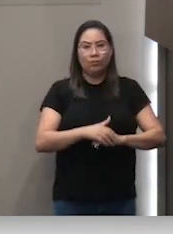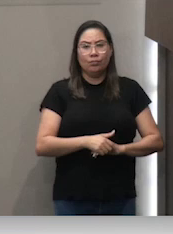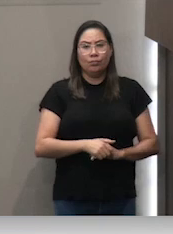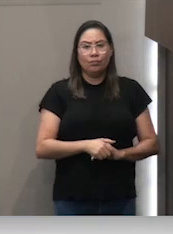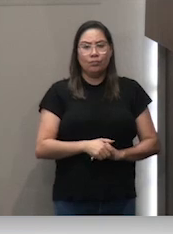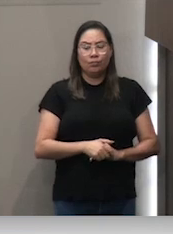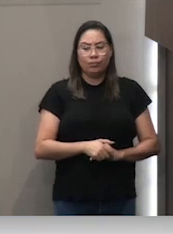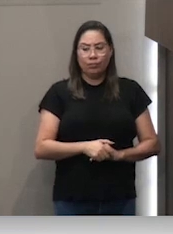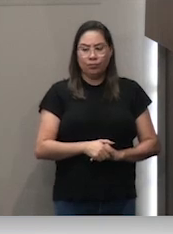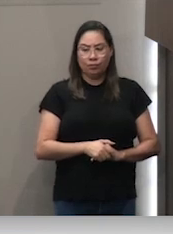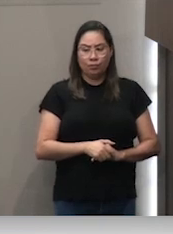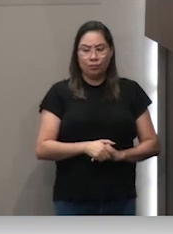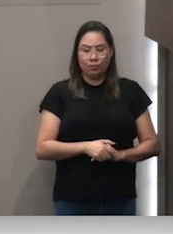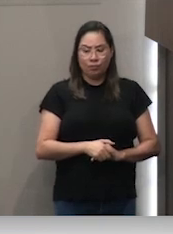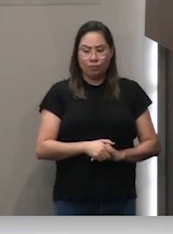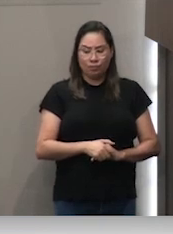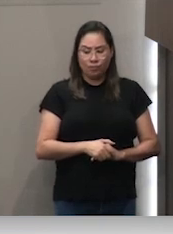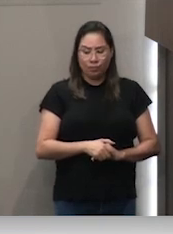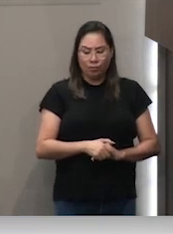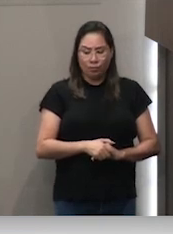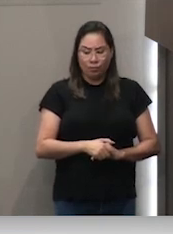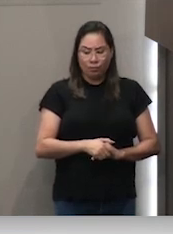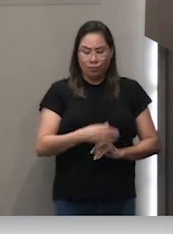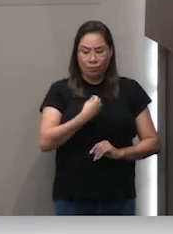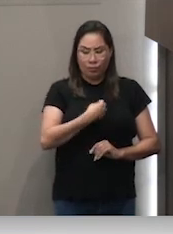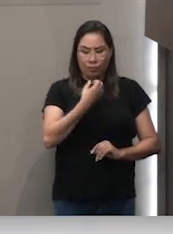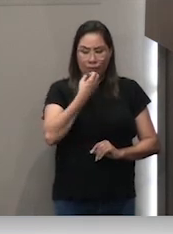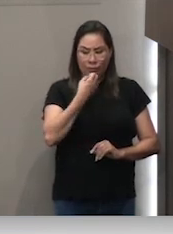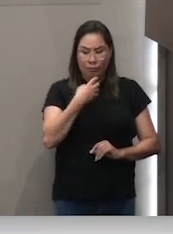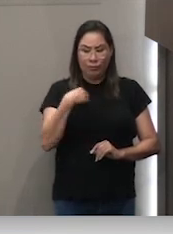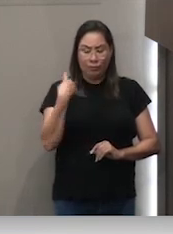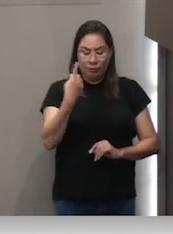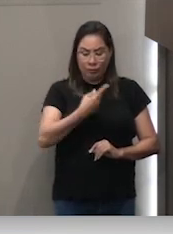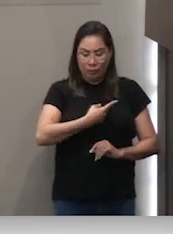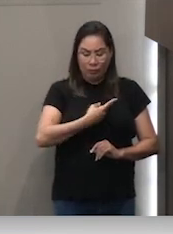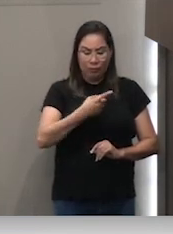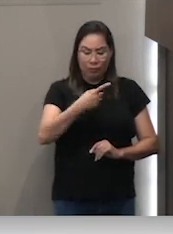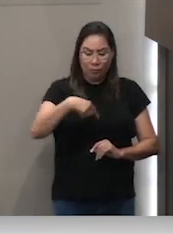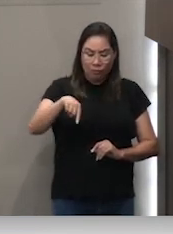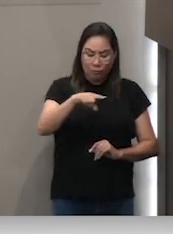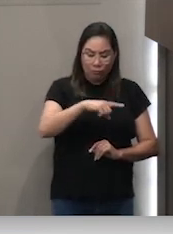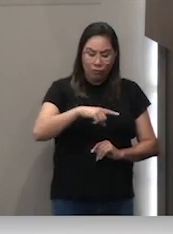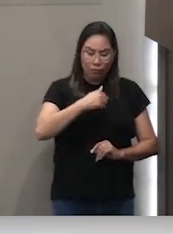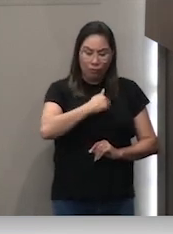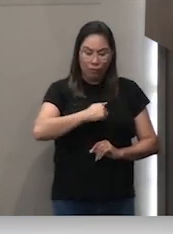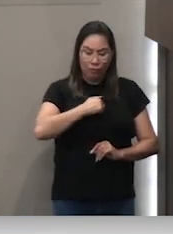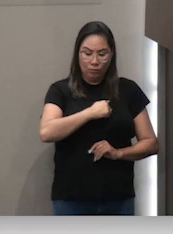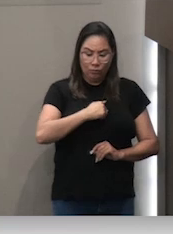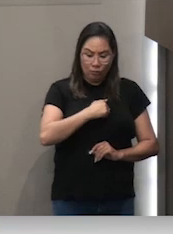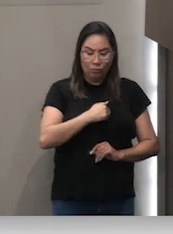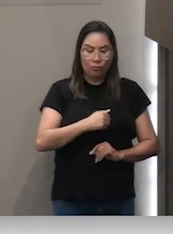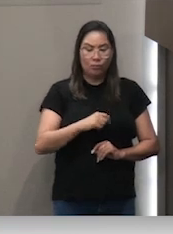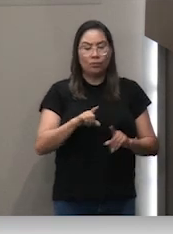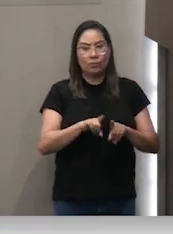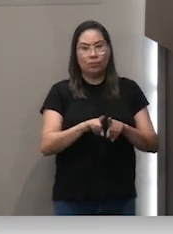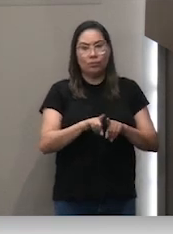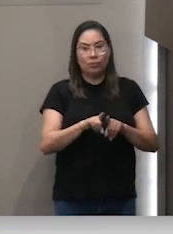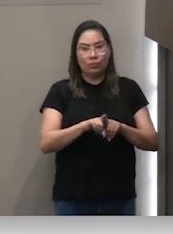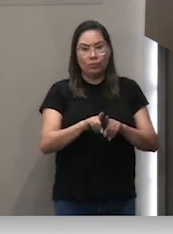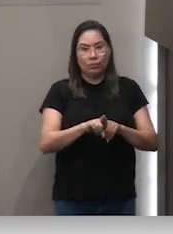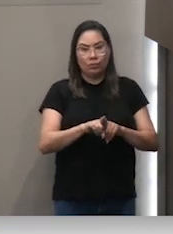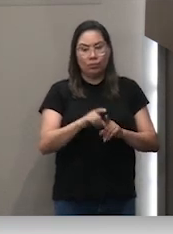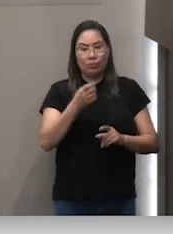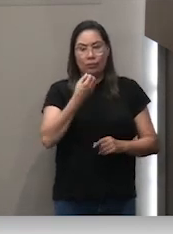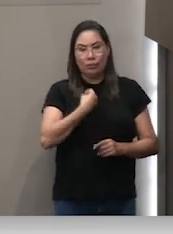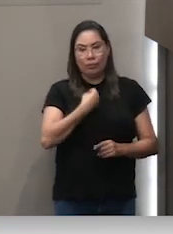né? E ele vai estar bem lá. Nós, vocês, com saudade, mas, de repente, ele esteja